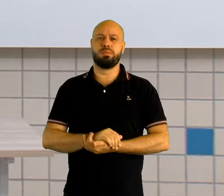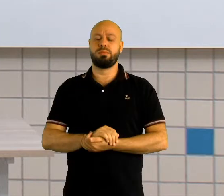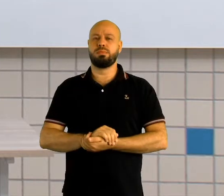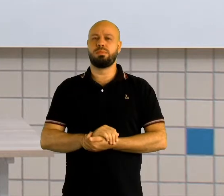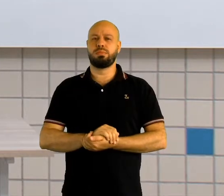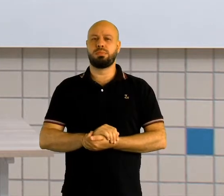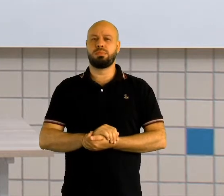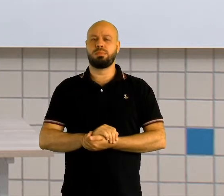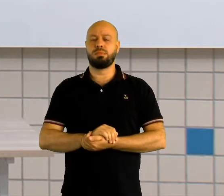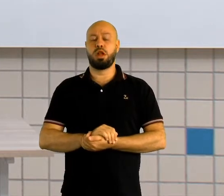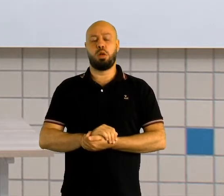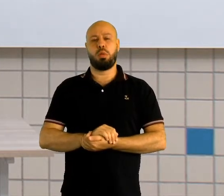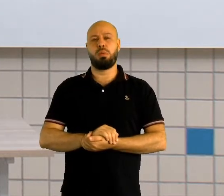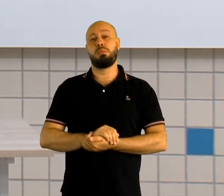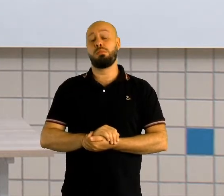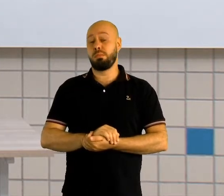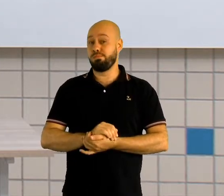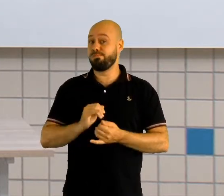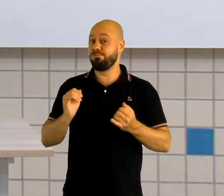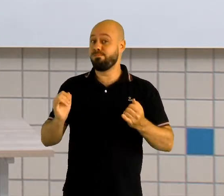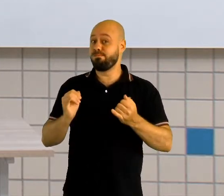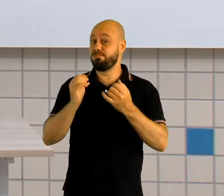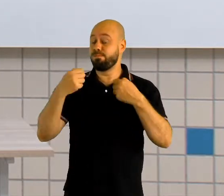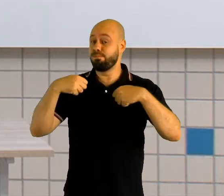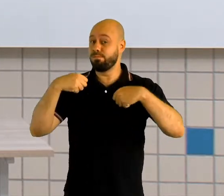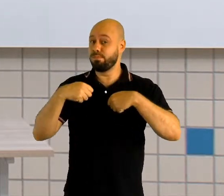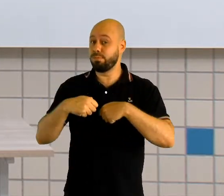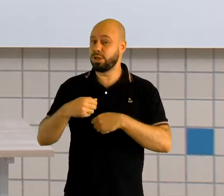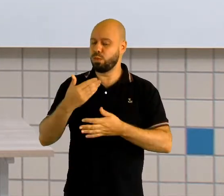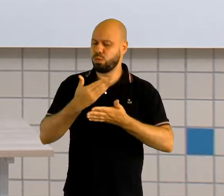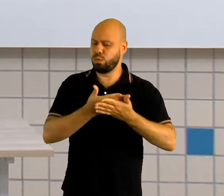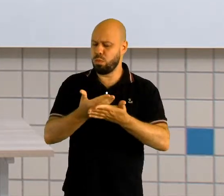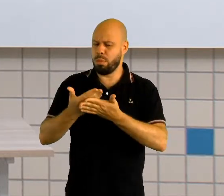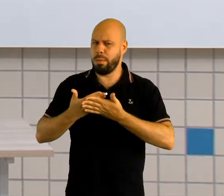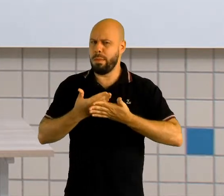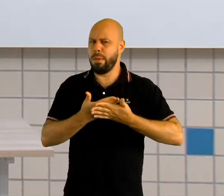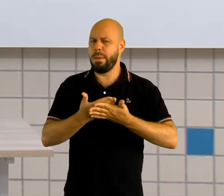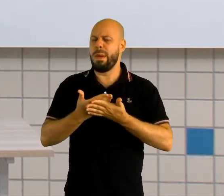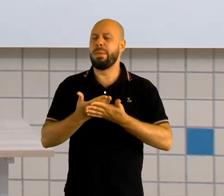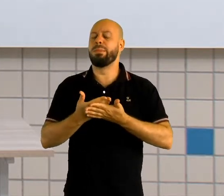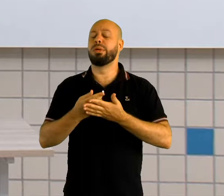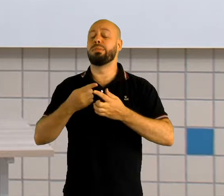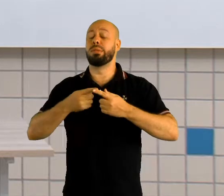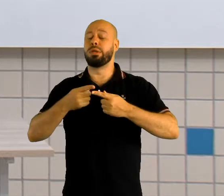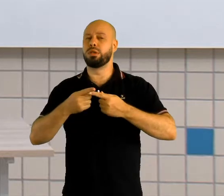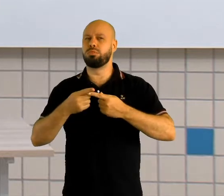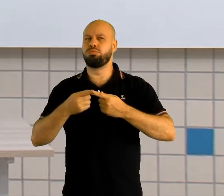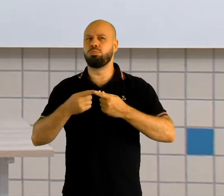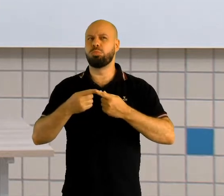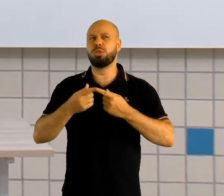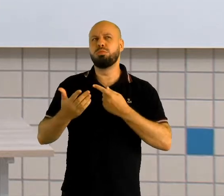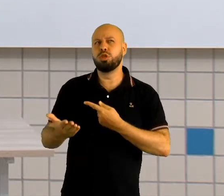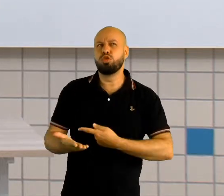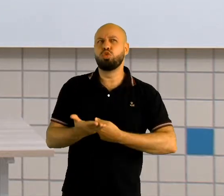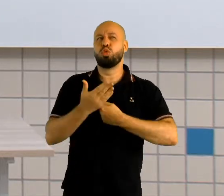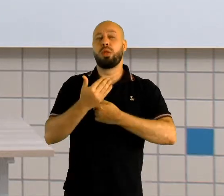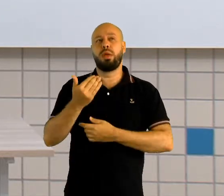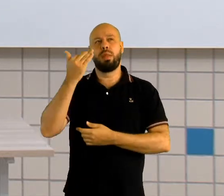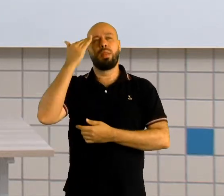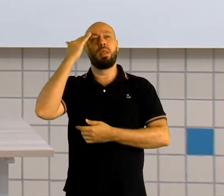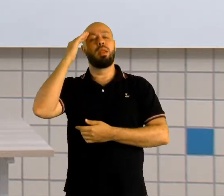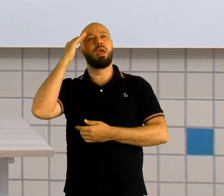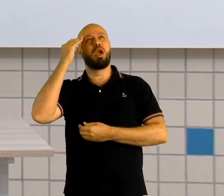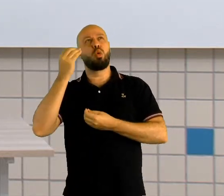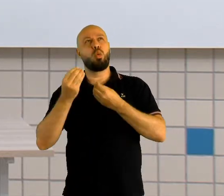é um conceito muito importante de nós estudarmos, porque ele vai nos dar base para compreender as mais